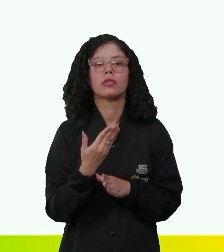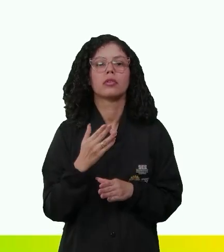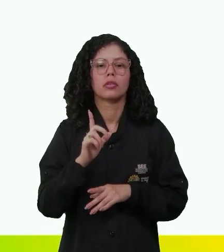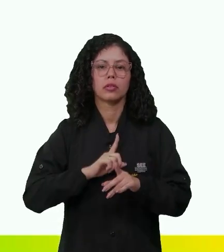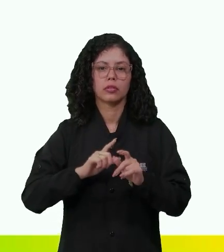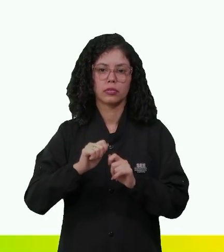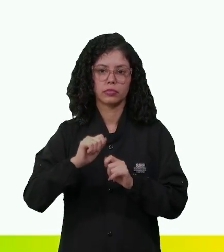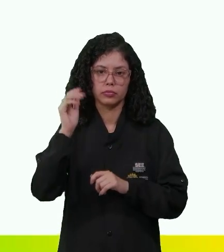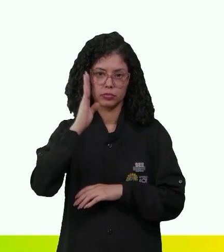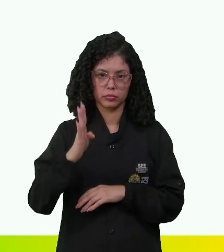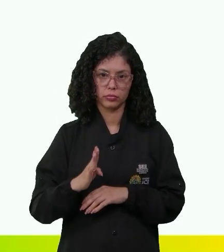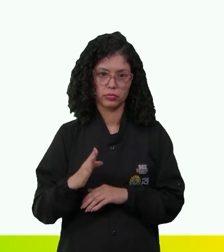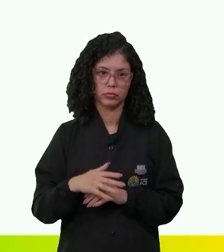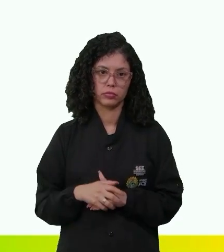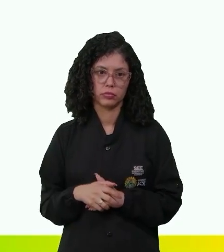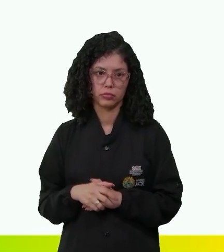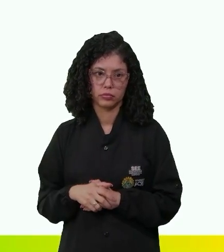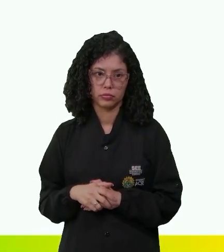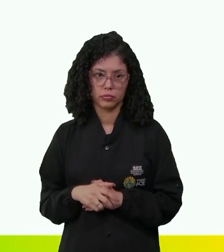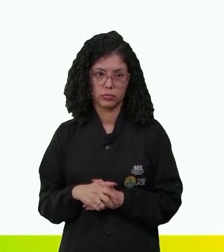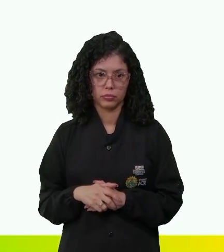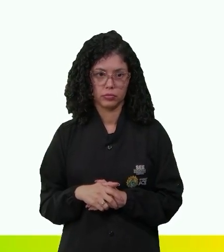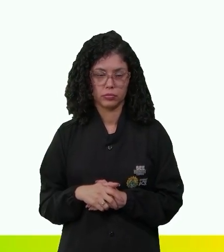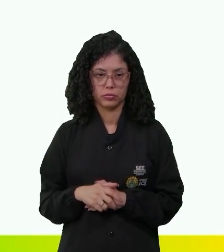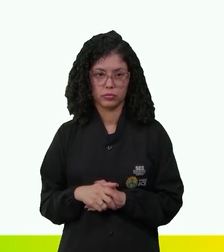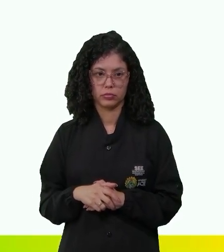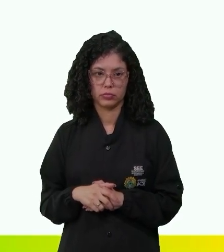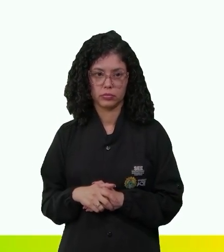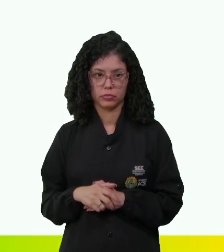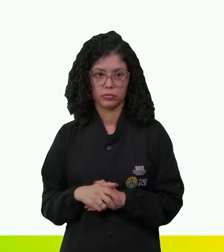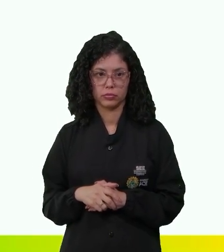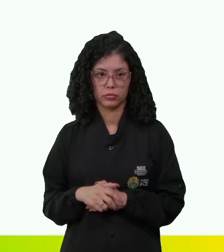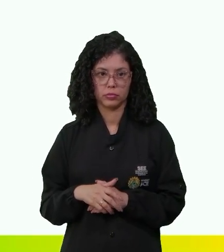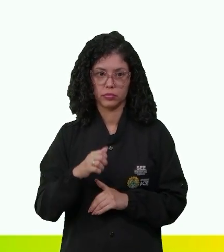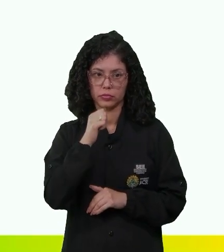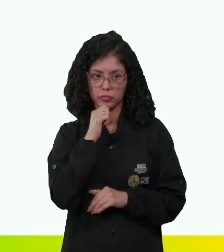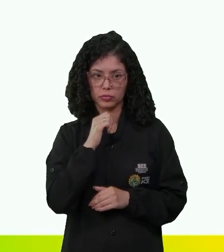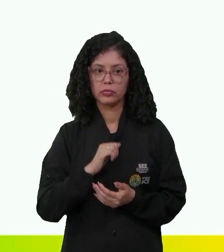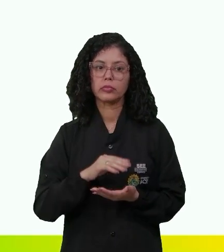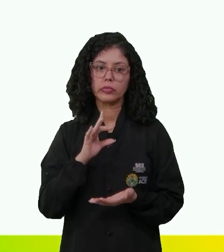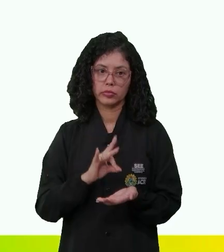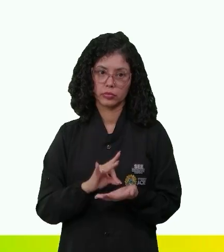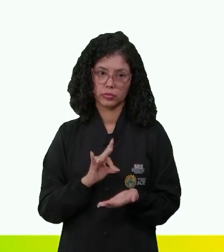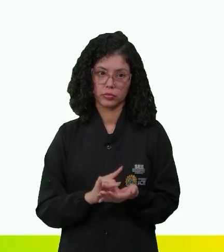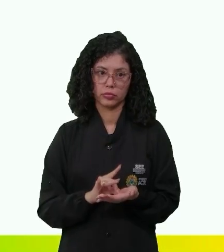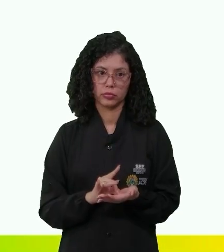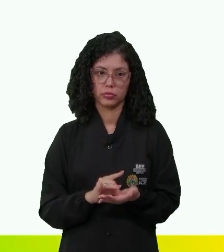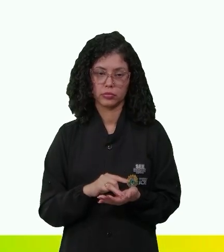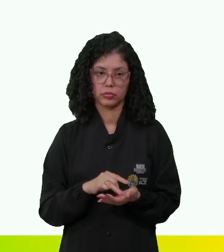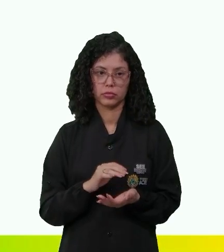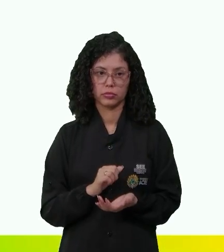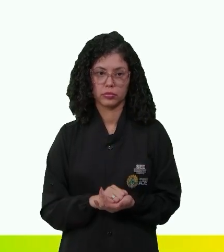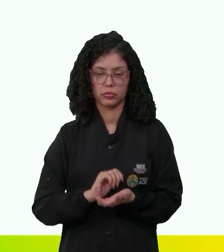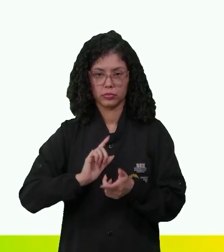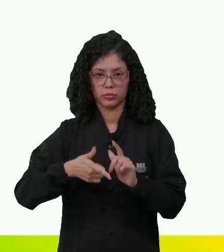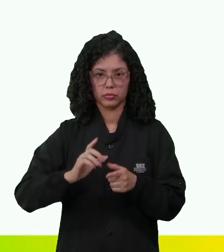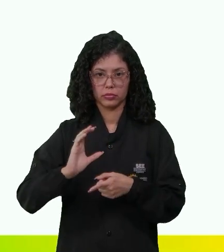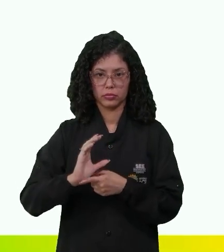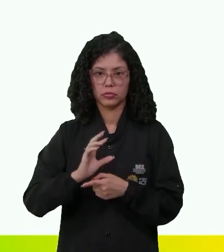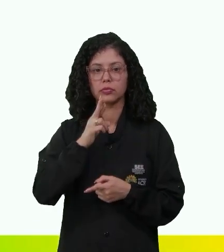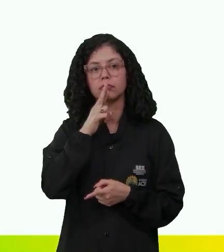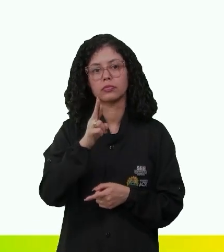Estado brasileiro. A gente já elimina a letra B, né? Porque a terceira nossa aqui é verdadeira. Só resta a letra C